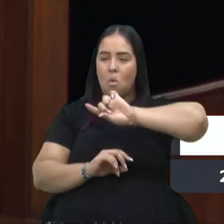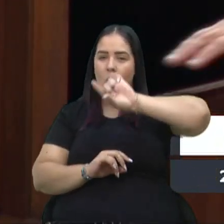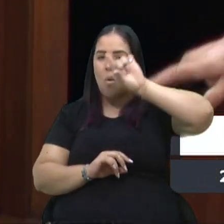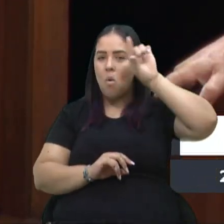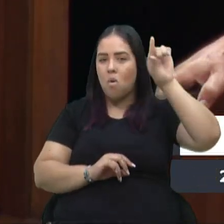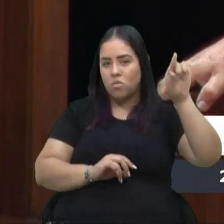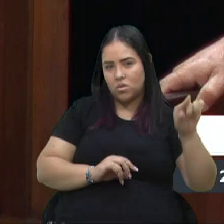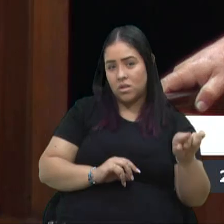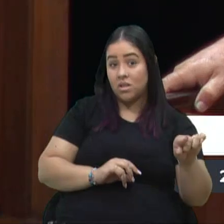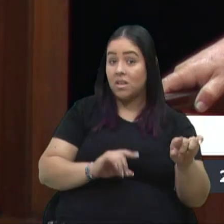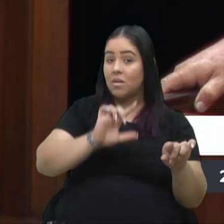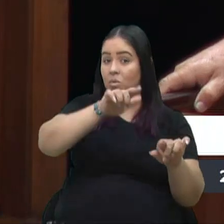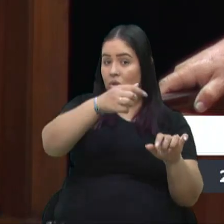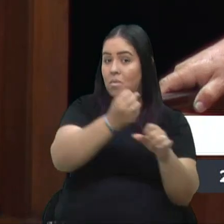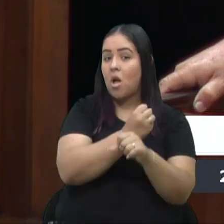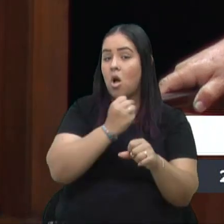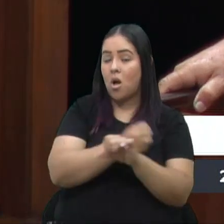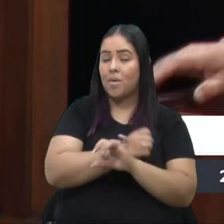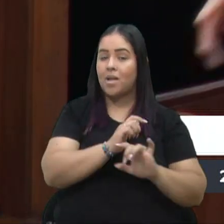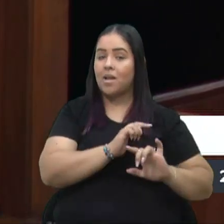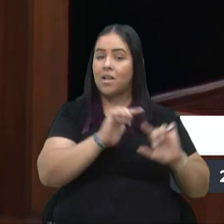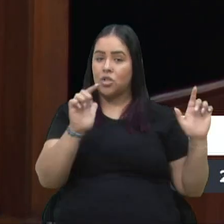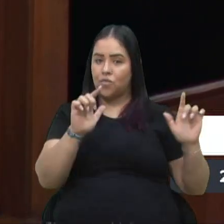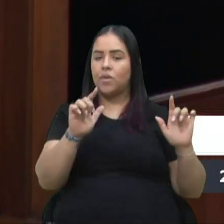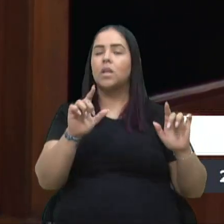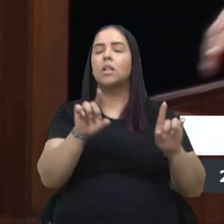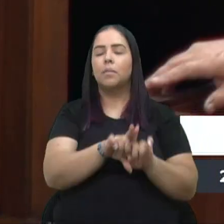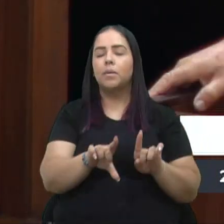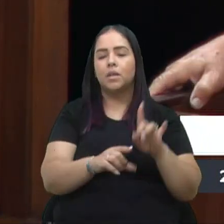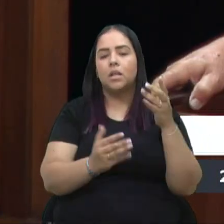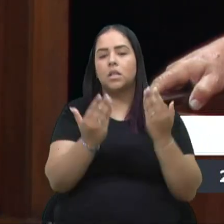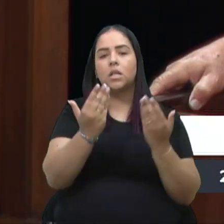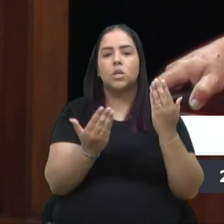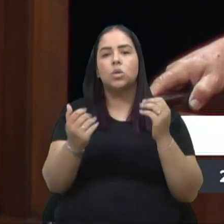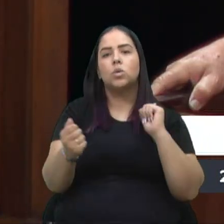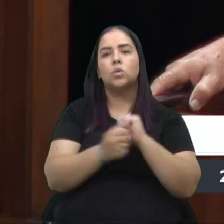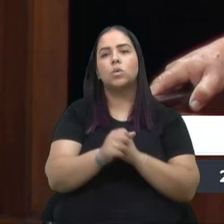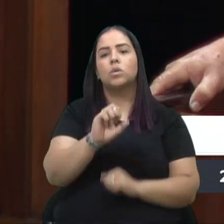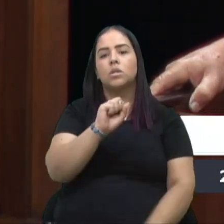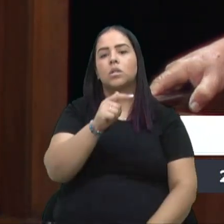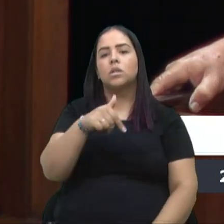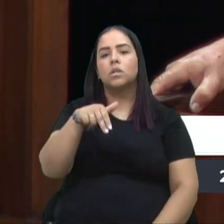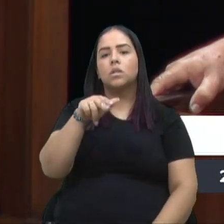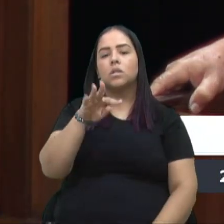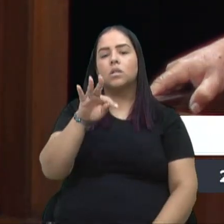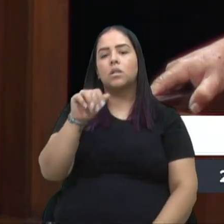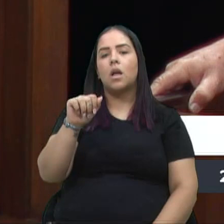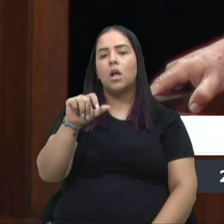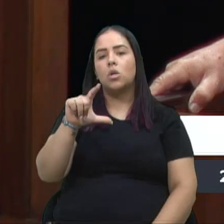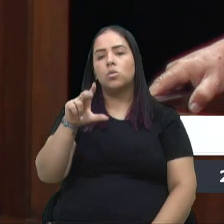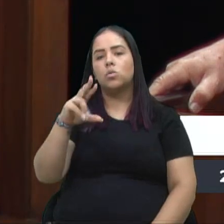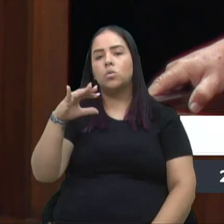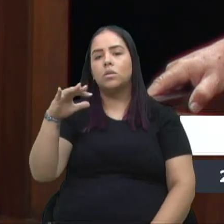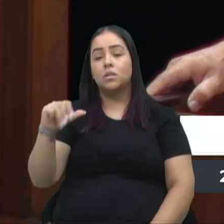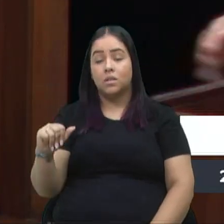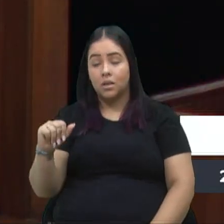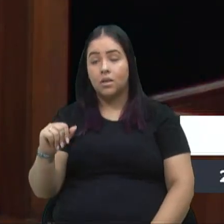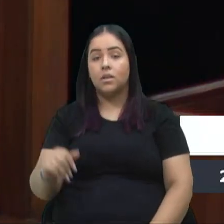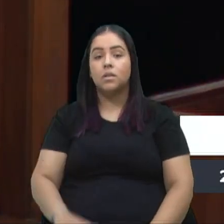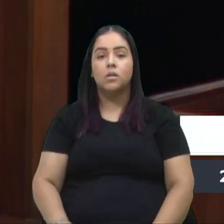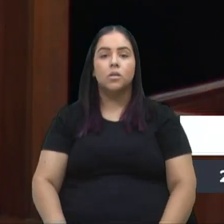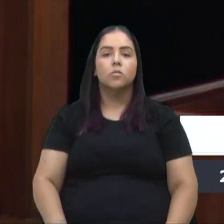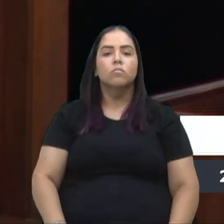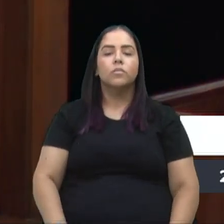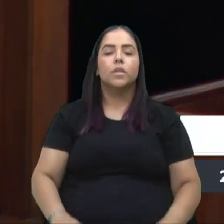logo é uma obra grande vai entrar na licitação junto com aquela do Santa Lúcia que é uma obra grande então os